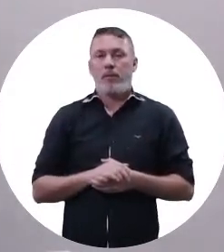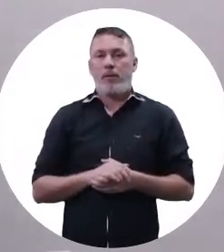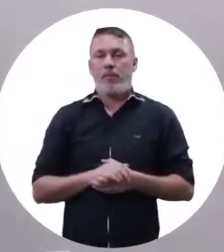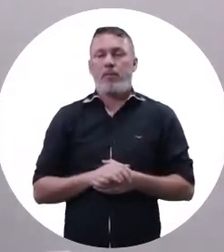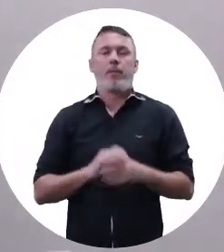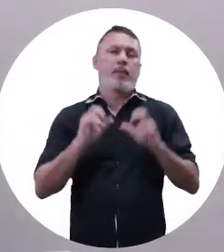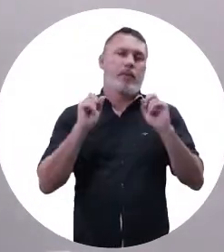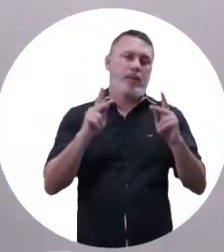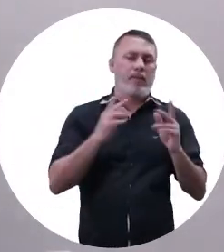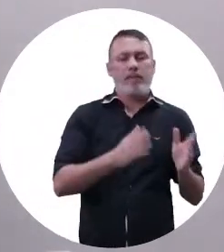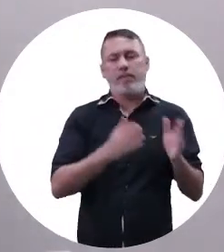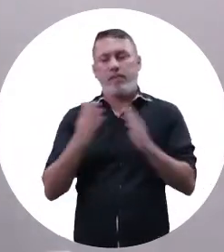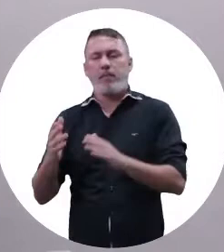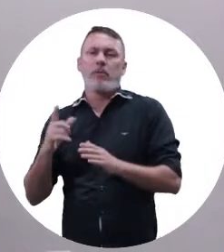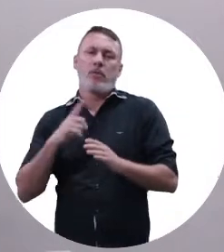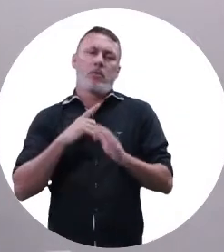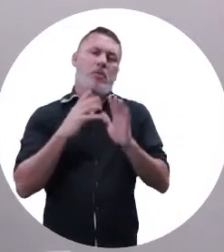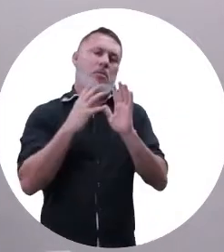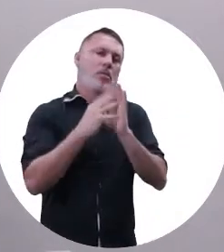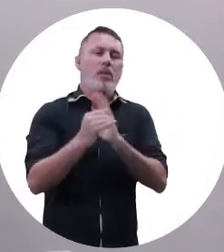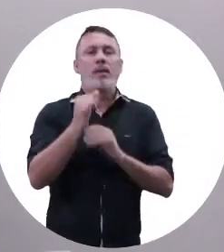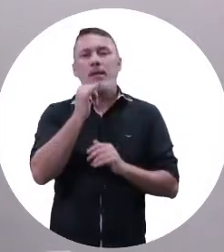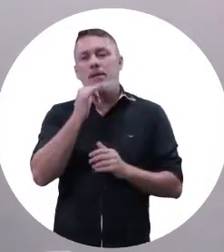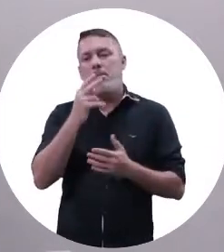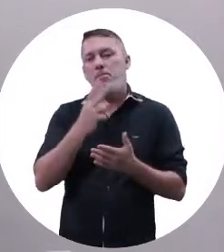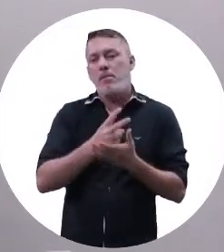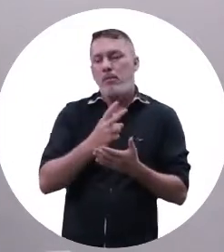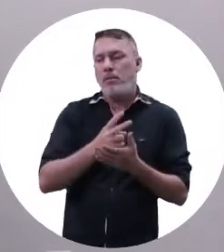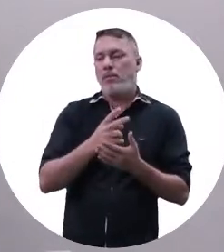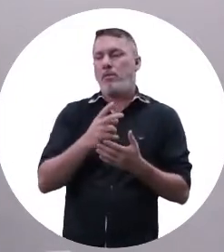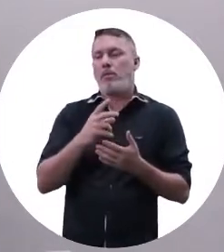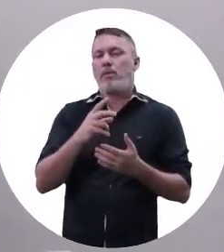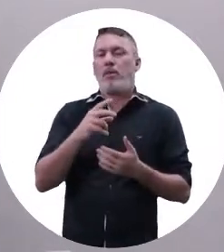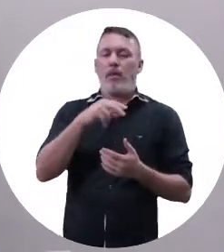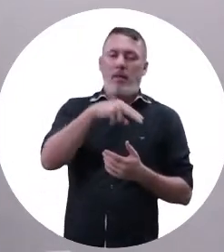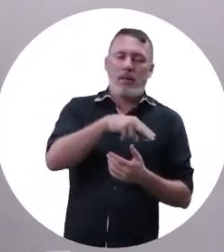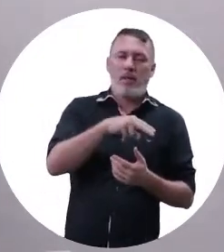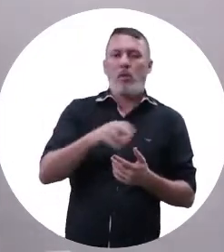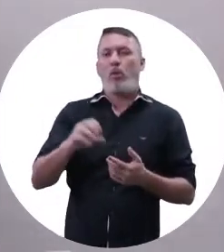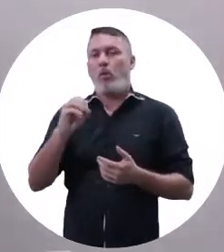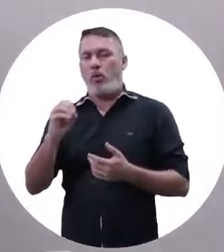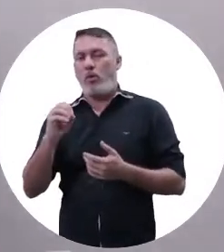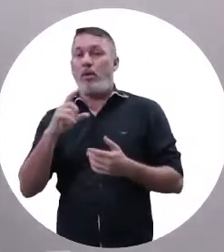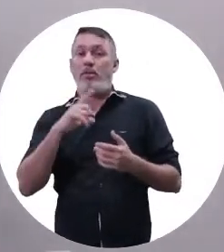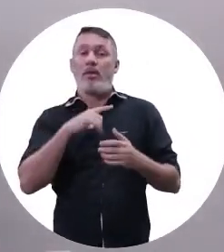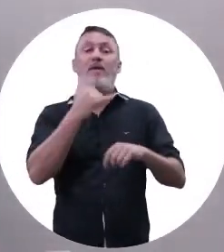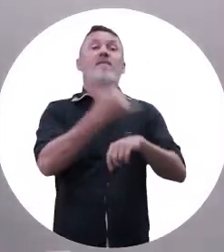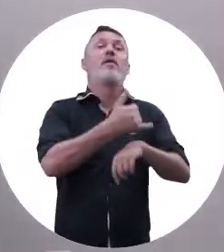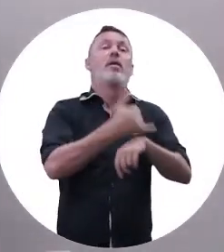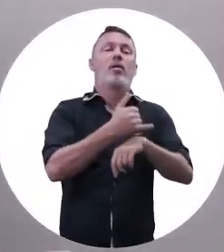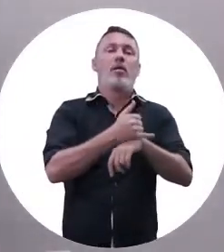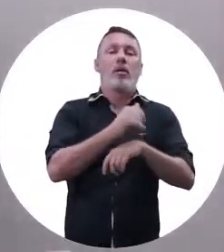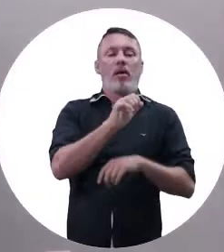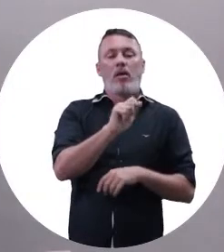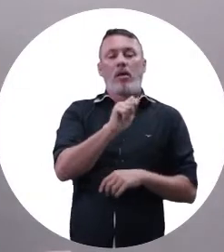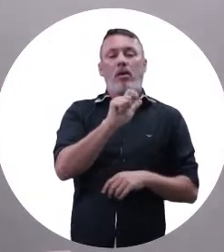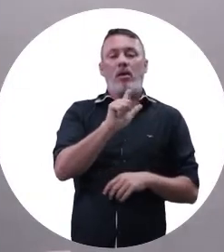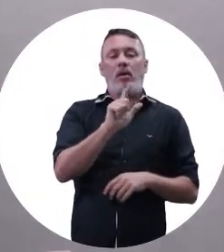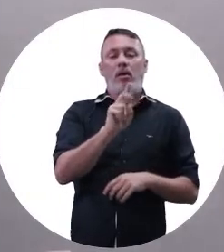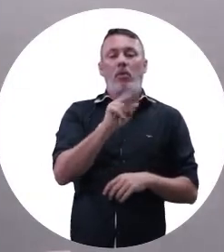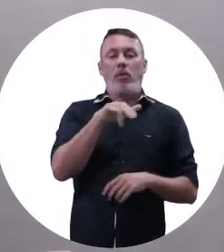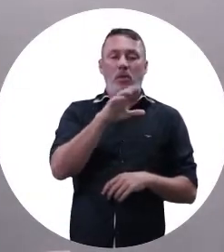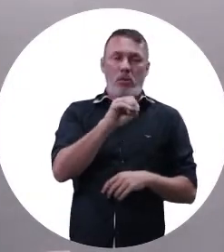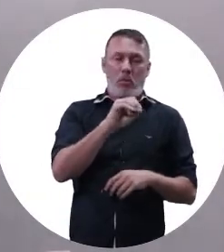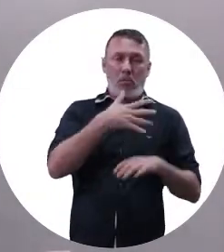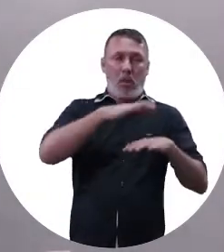certo? Tá, vamos fazer o mesmo exemplo agora para o alumínio e para o oxigênio. Alumínio família 3A, oxigênio